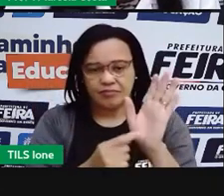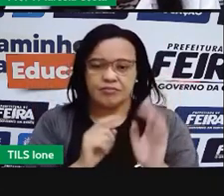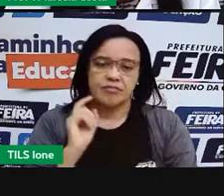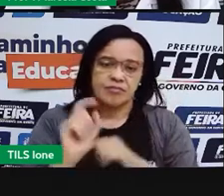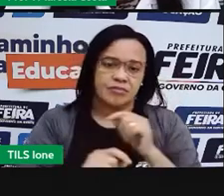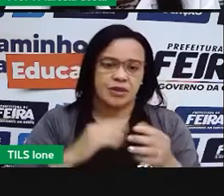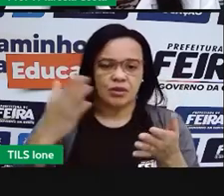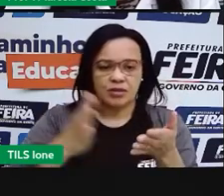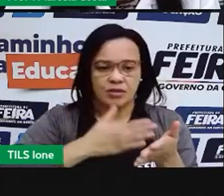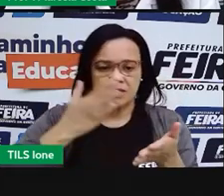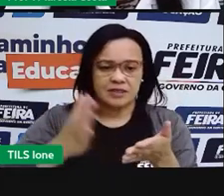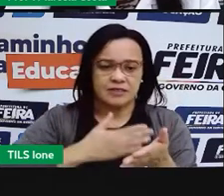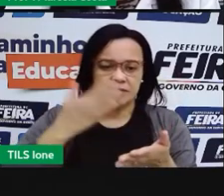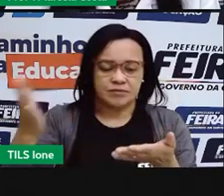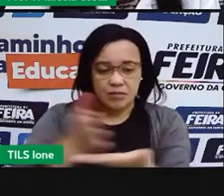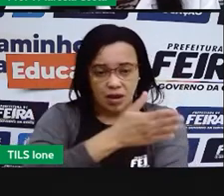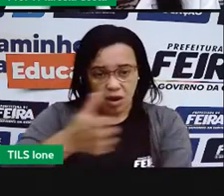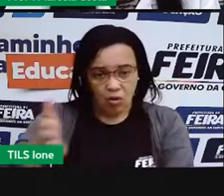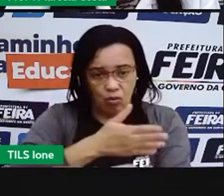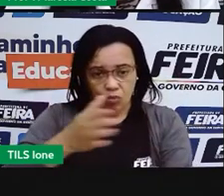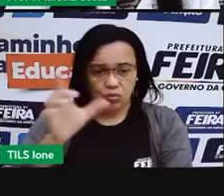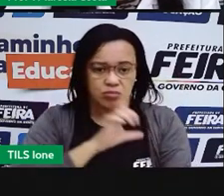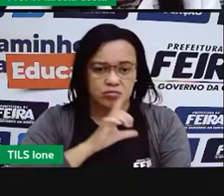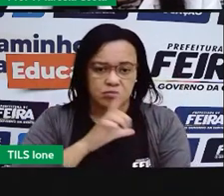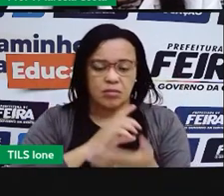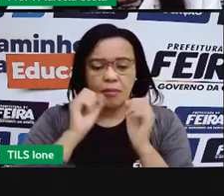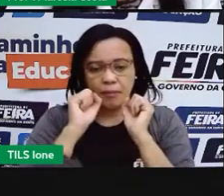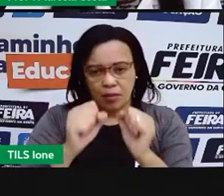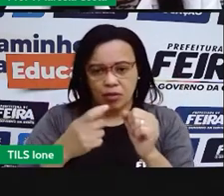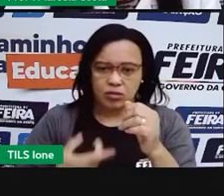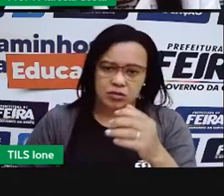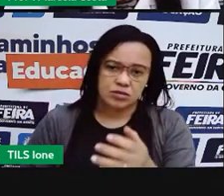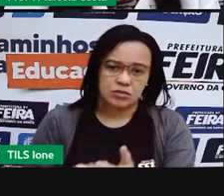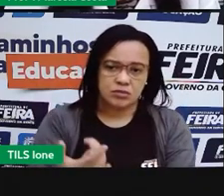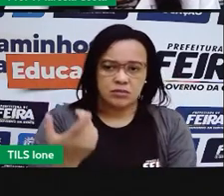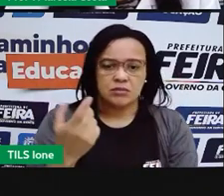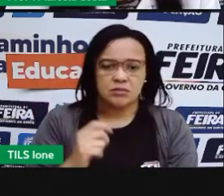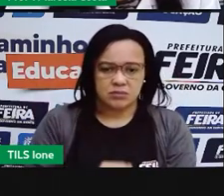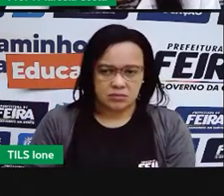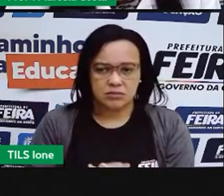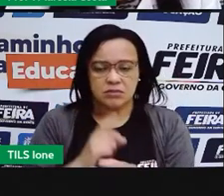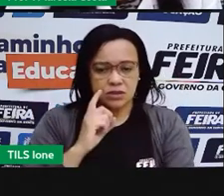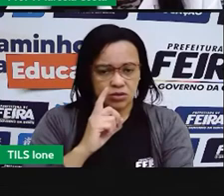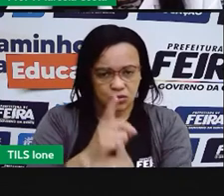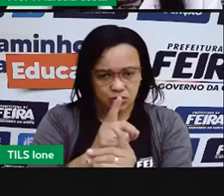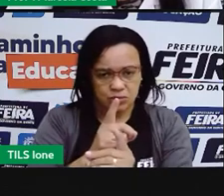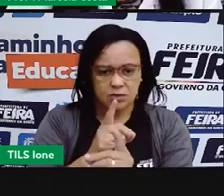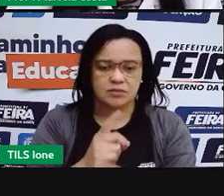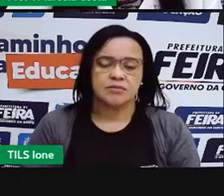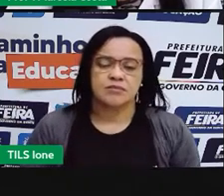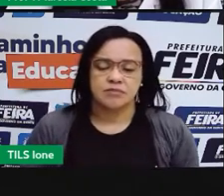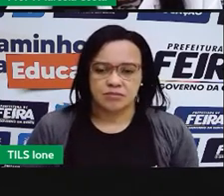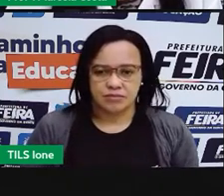os livros, alguns dos livros que vocês podem contar. Tem fábulas de